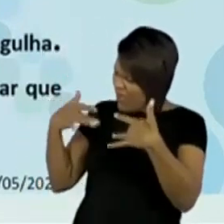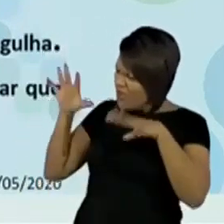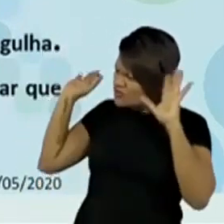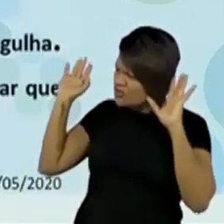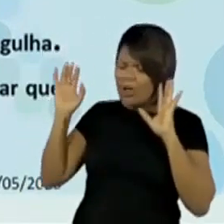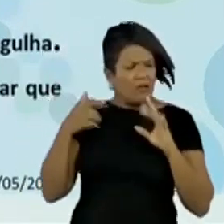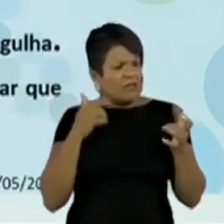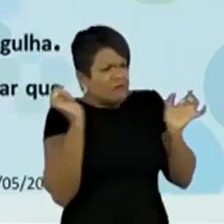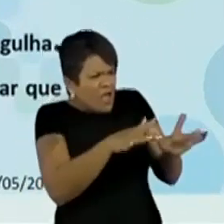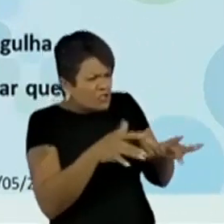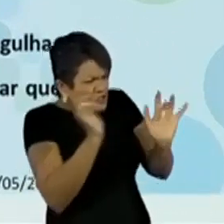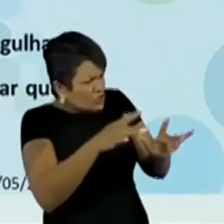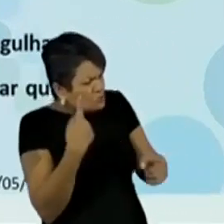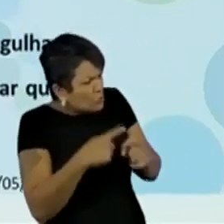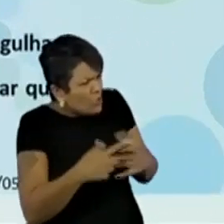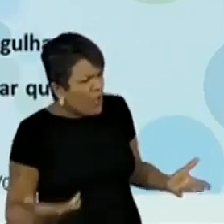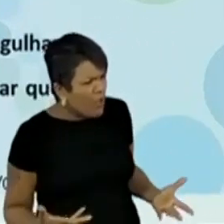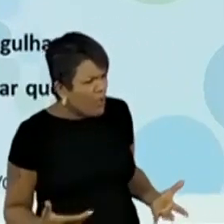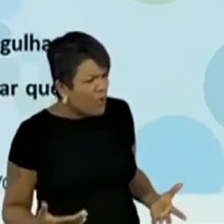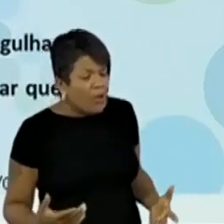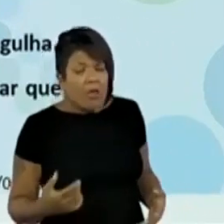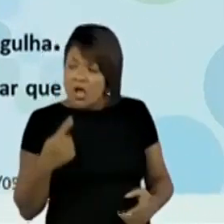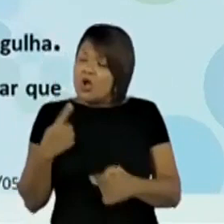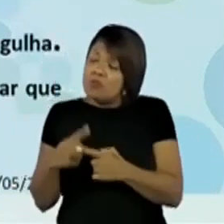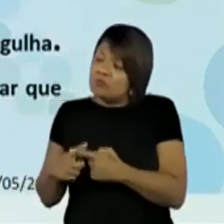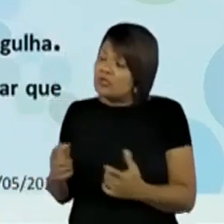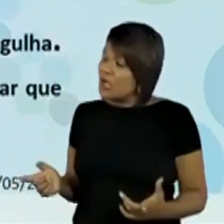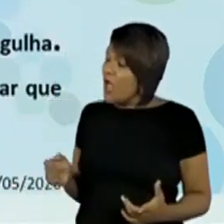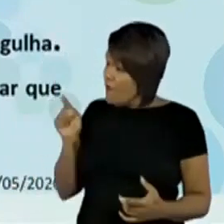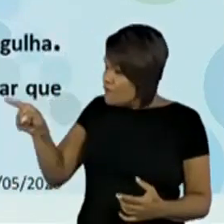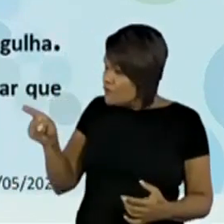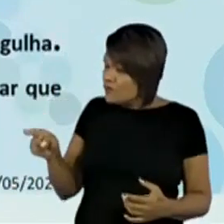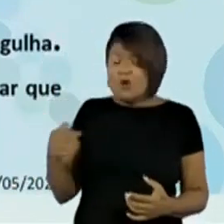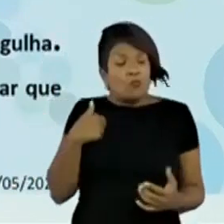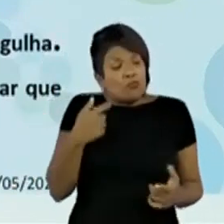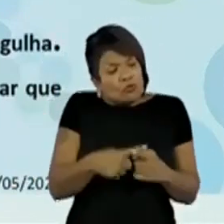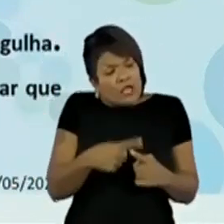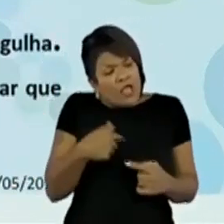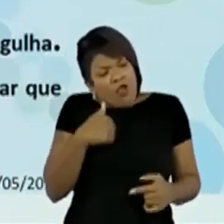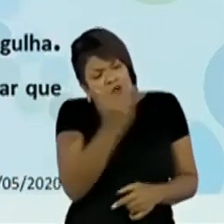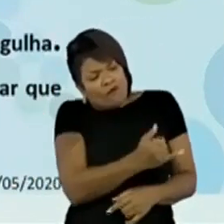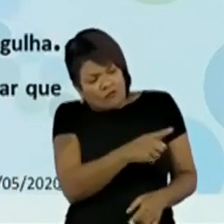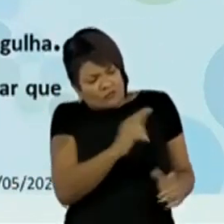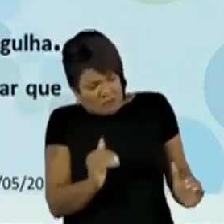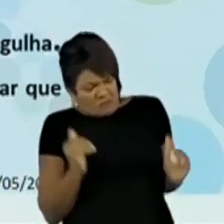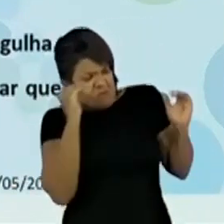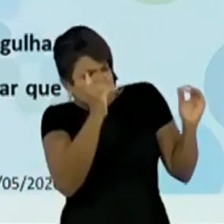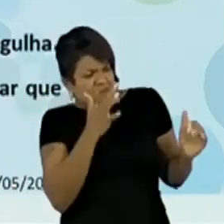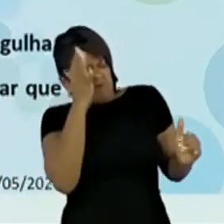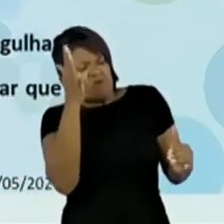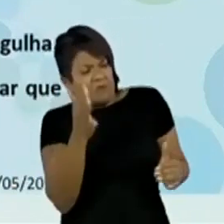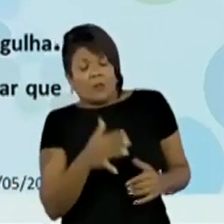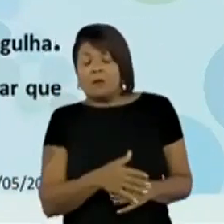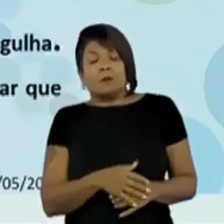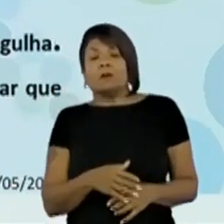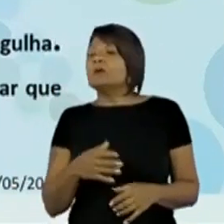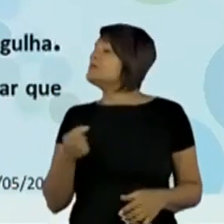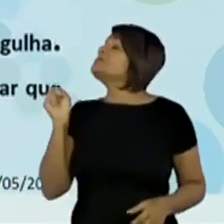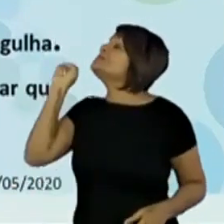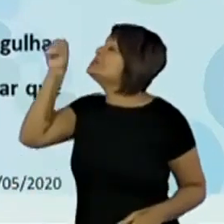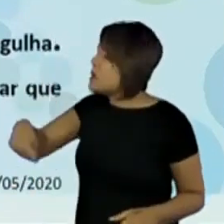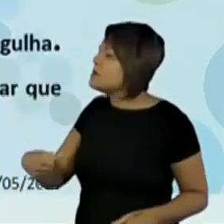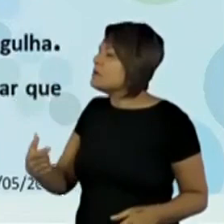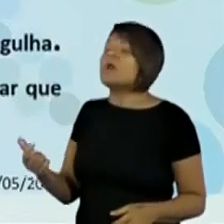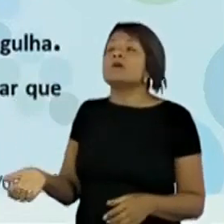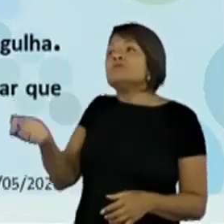deixe? Por quê? Porque lhe digo que está com um ar insuportável? Repito que sim, e falarei sempre que me